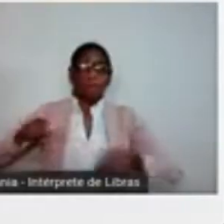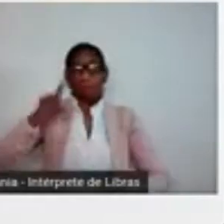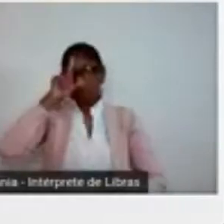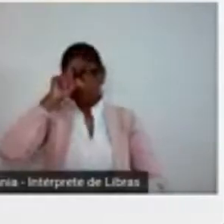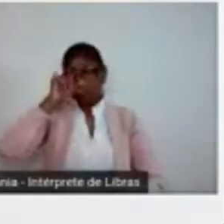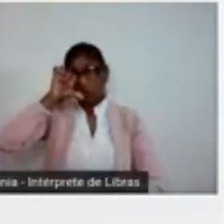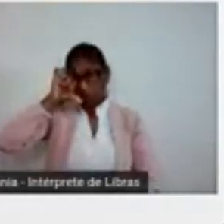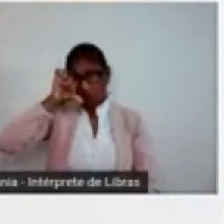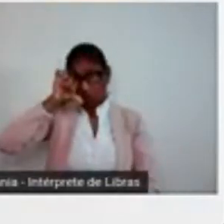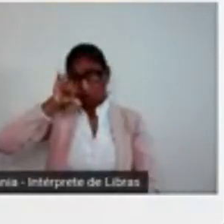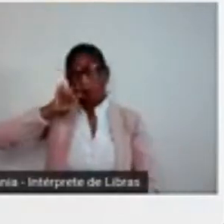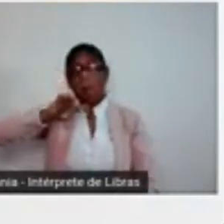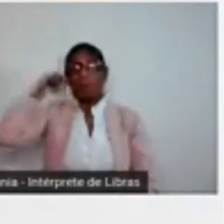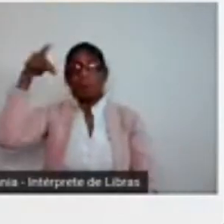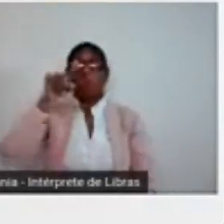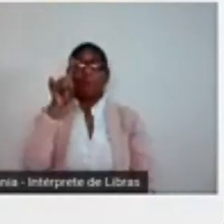9 para 16,